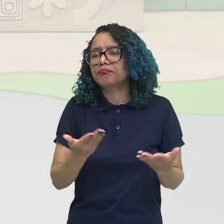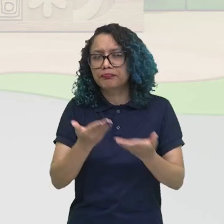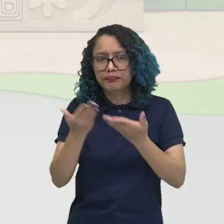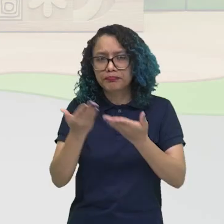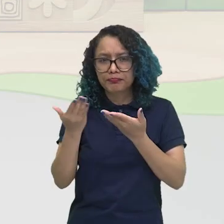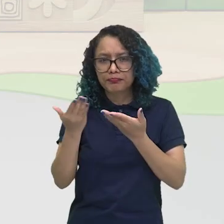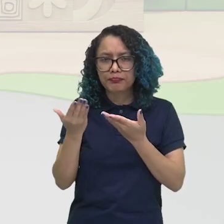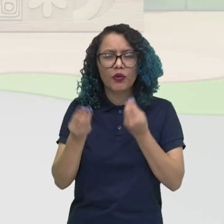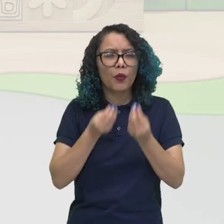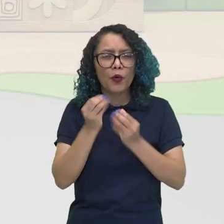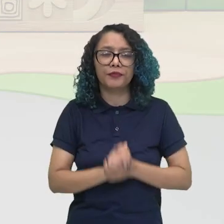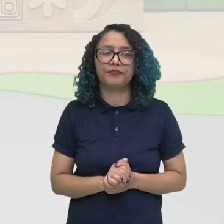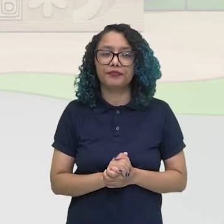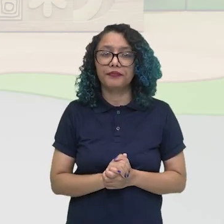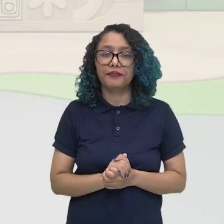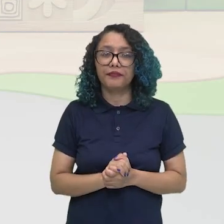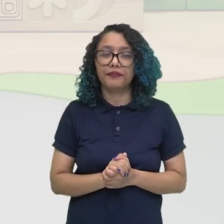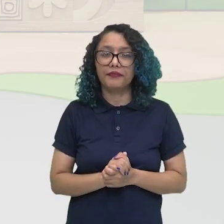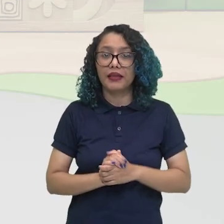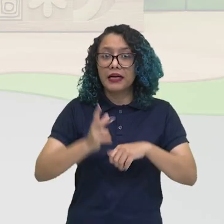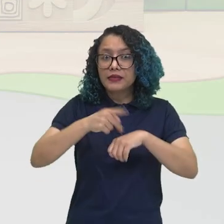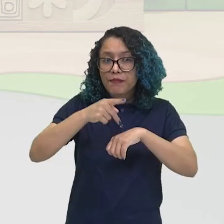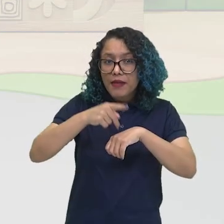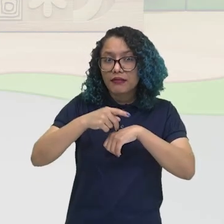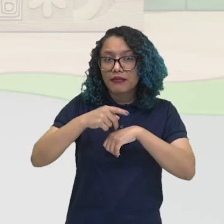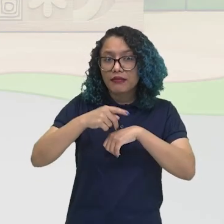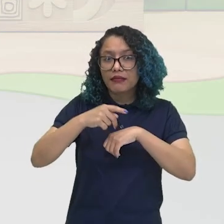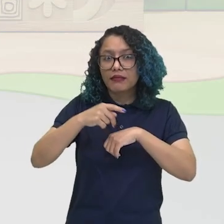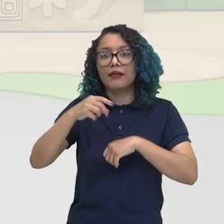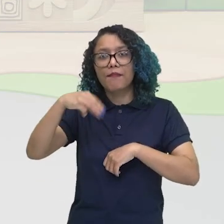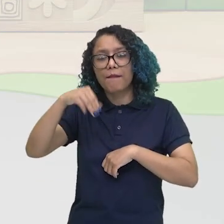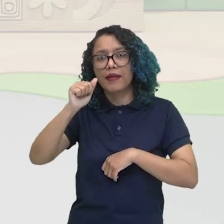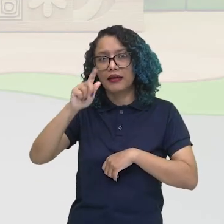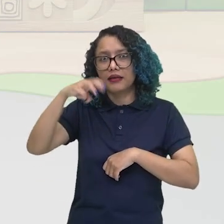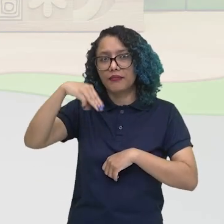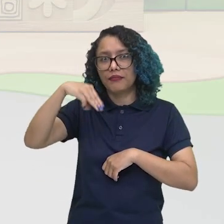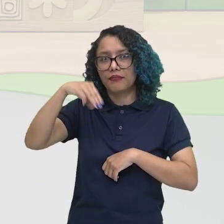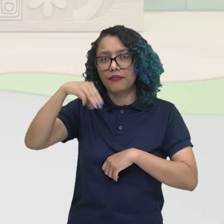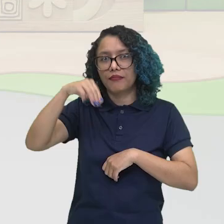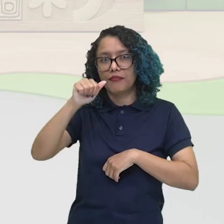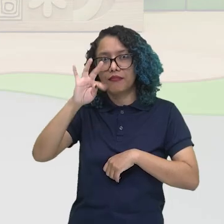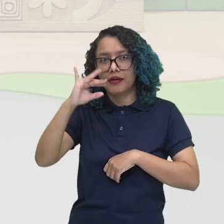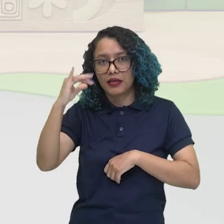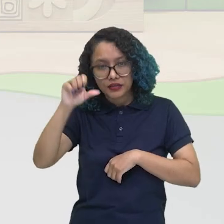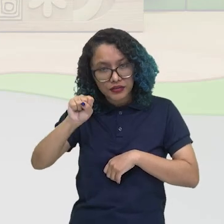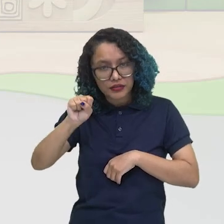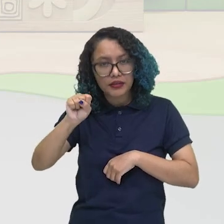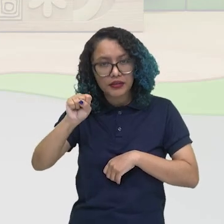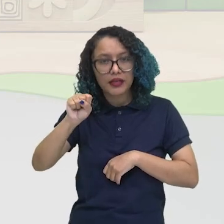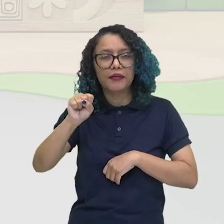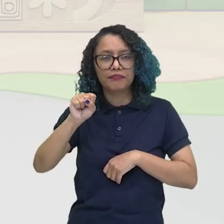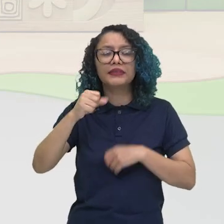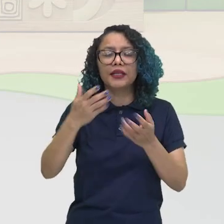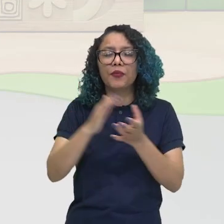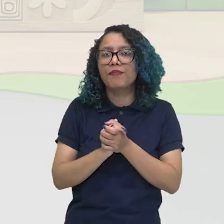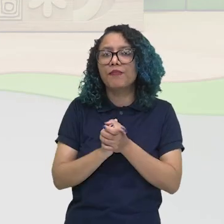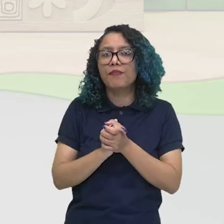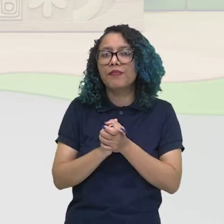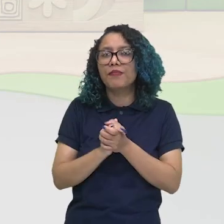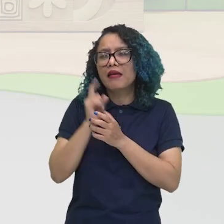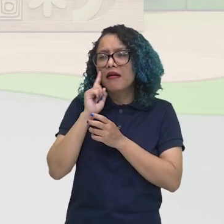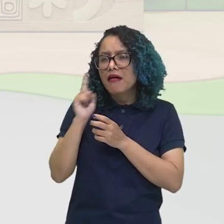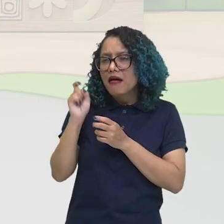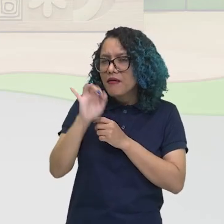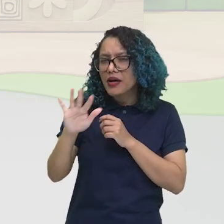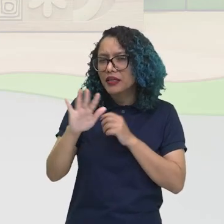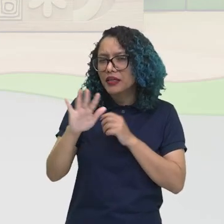Elas são as rochas que nós chamamos de magmática. Observando pela imagem, a gente já